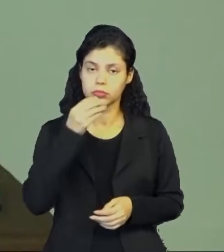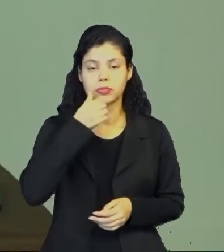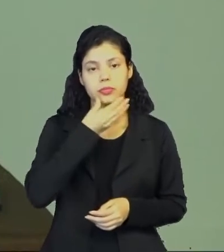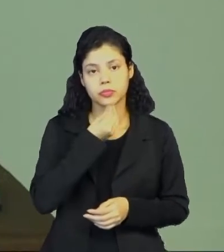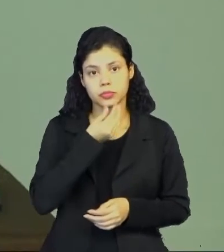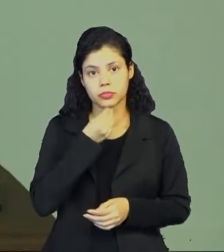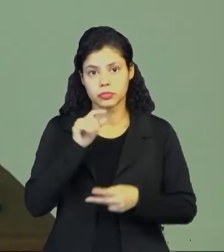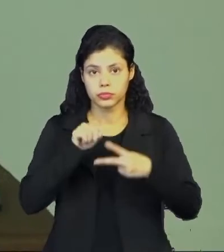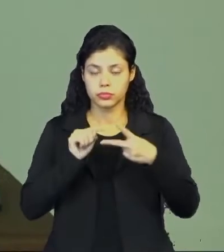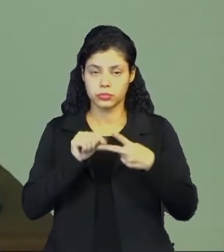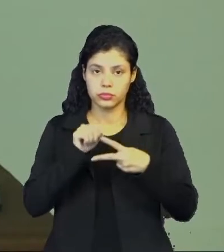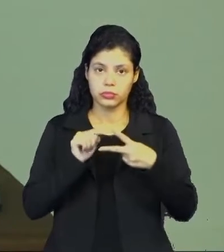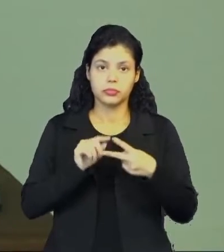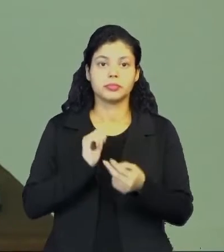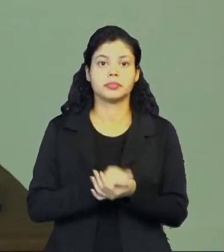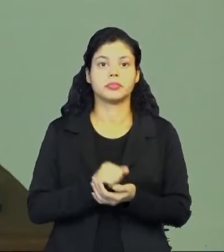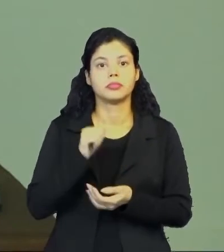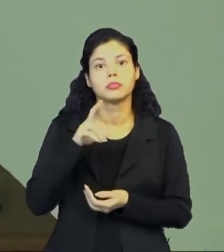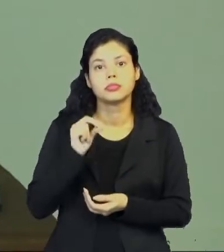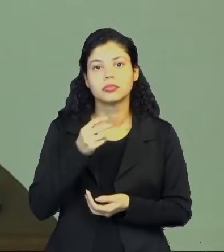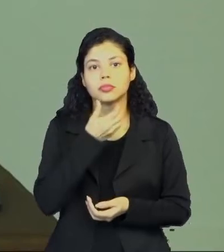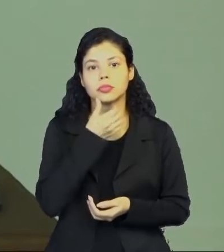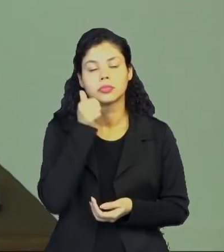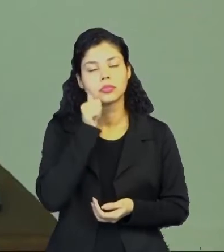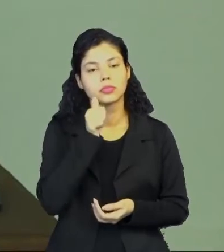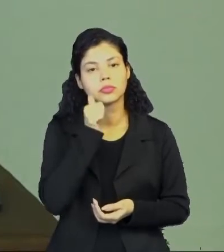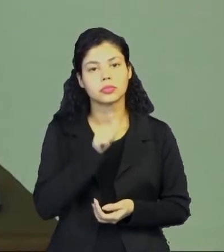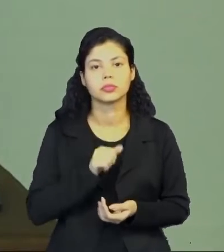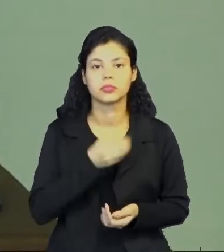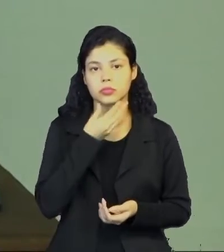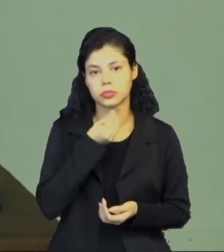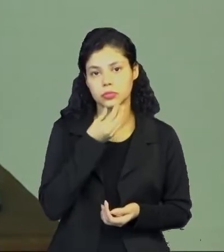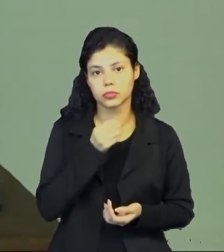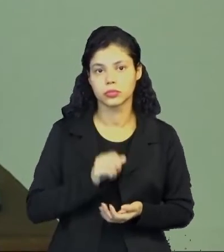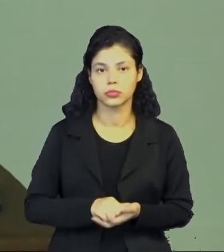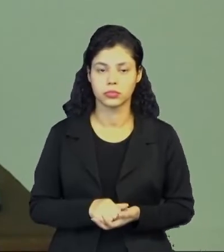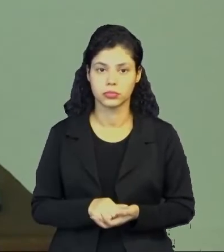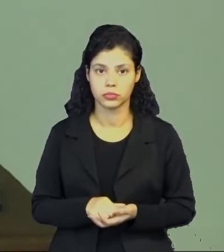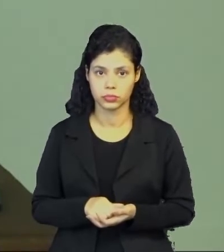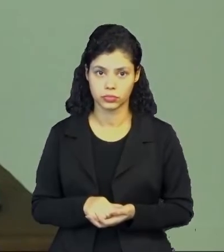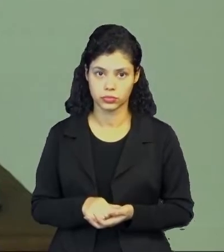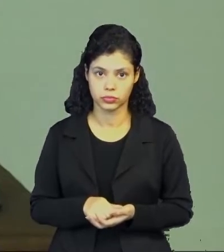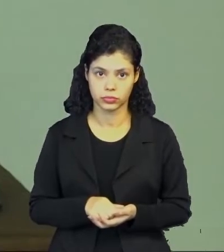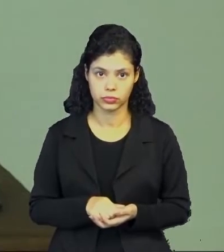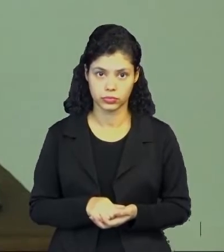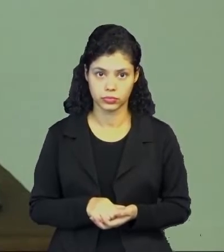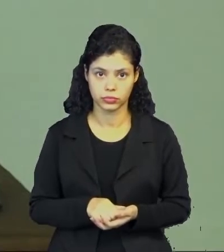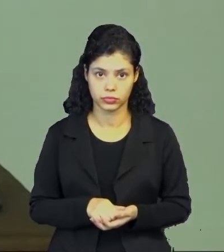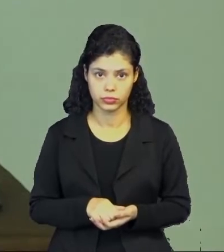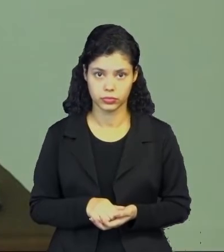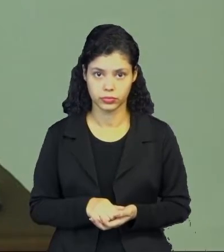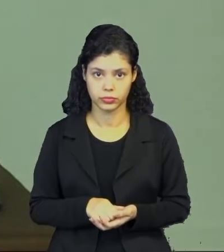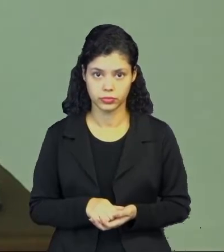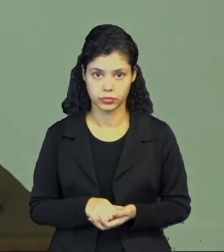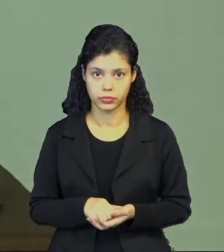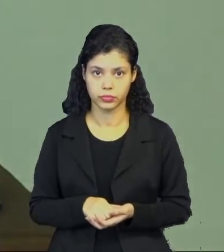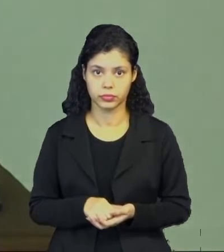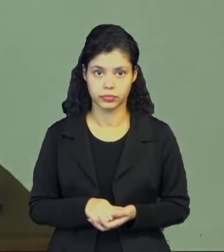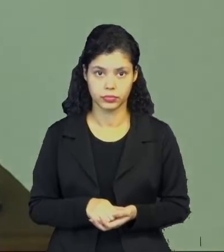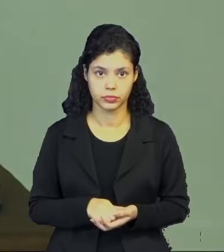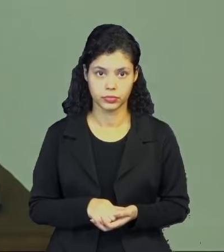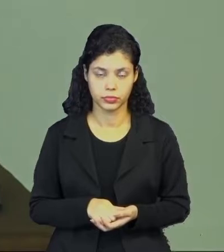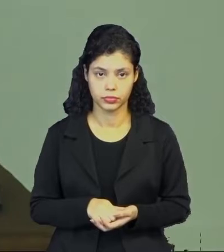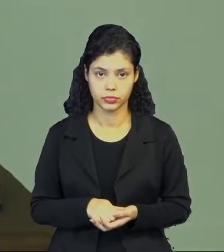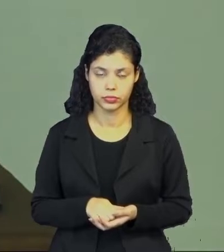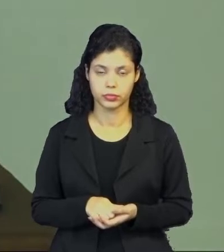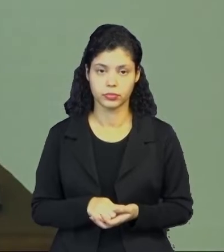meninos. Lembra meninos aqui no meu gráfico? A cor azul é meninos. Eu pego, faço a conta simples aqui, ó, voltando para nossa tabela